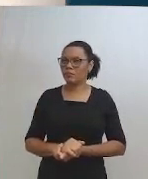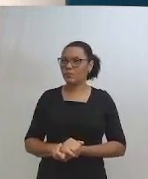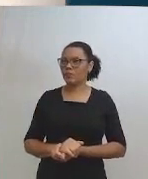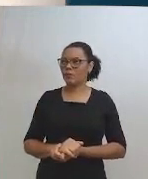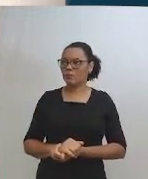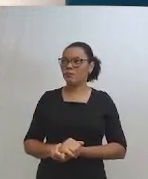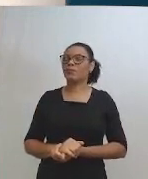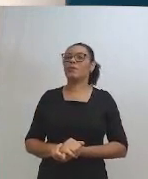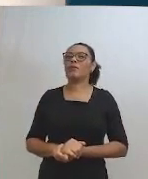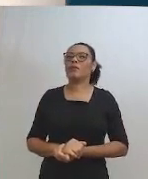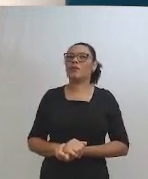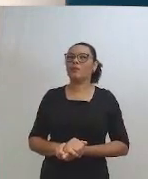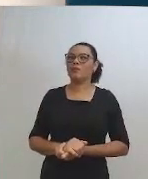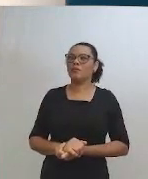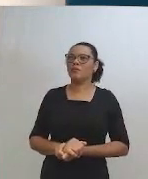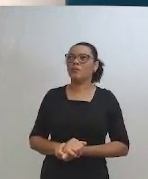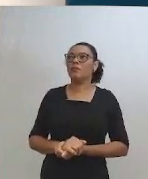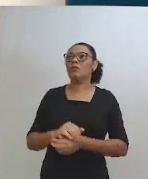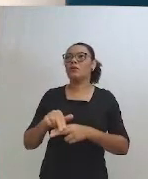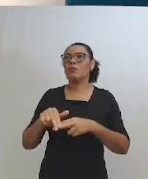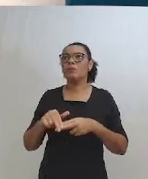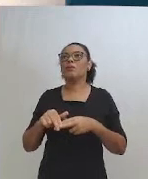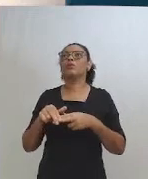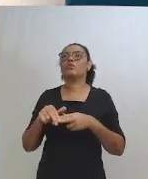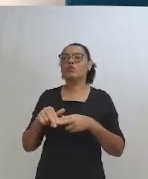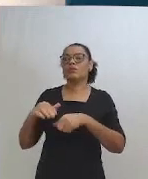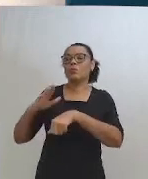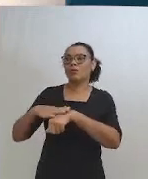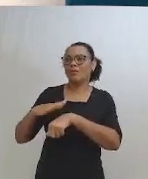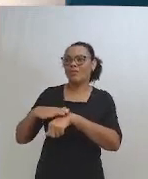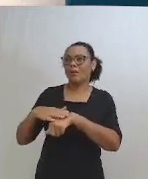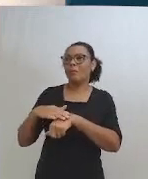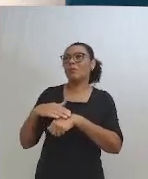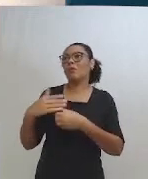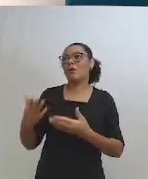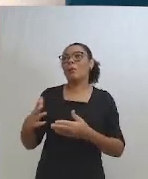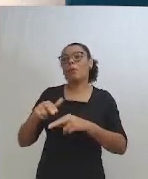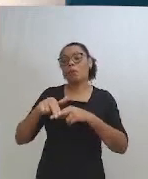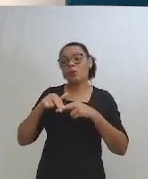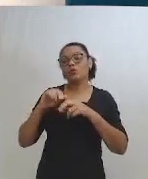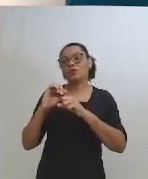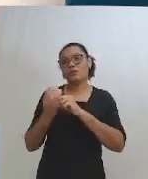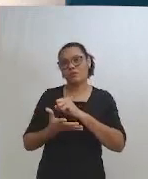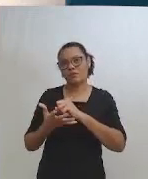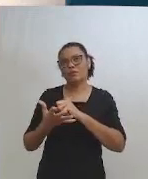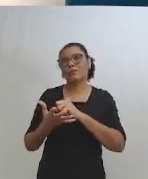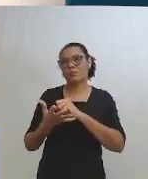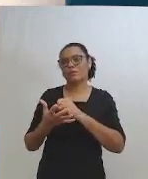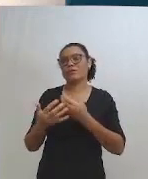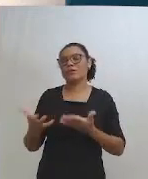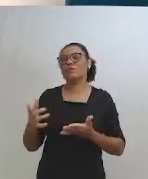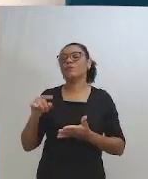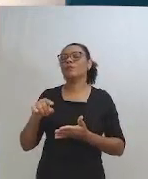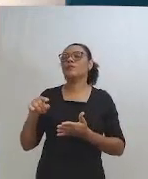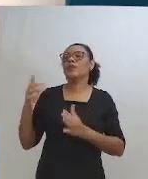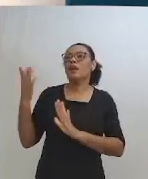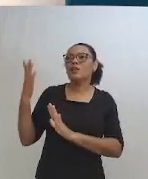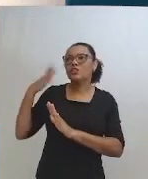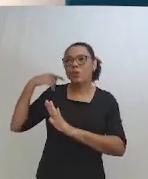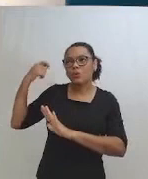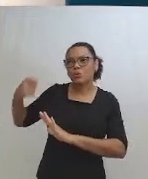se deu em razão da suspensão dos prazos processuais decorrentes da pandemia da Covid. Cumpre ressaltar que o juiz da Vara Única da Comarca